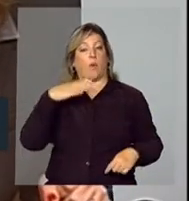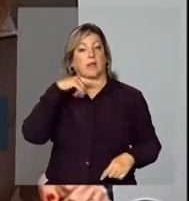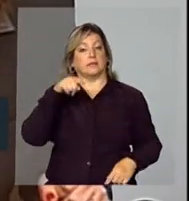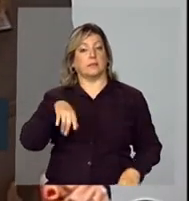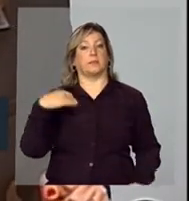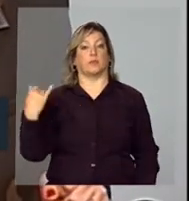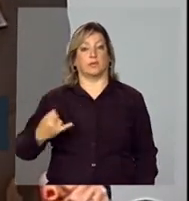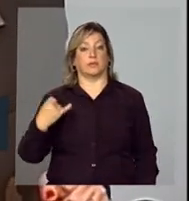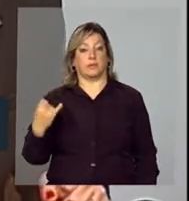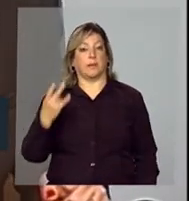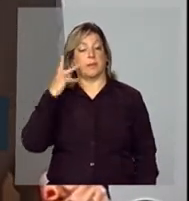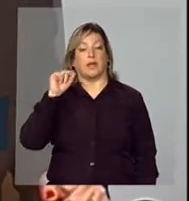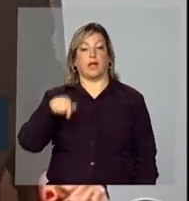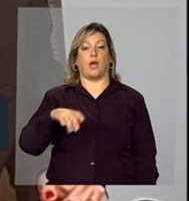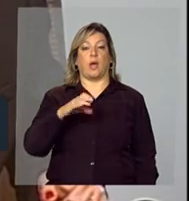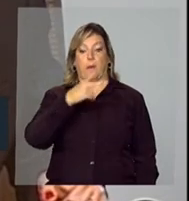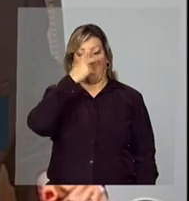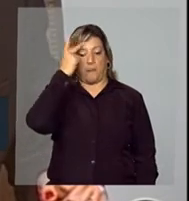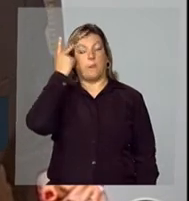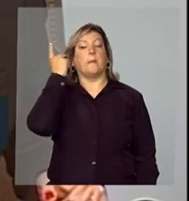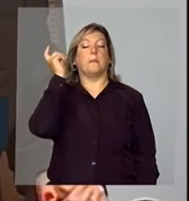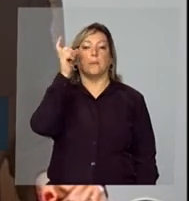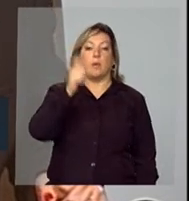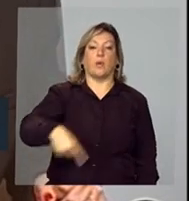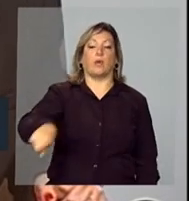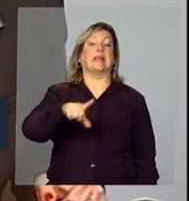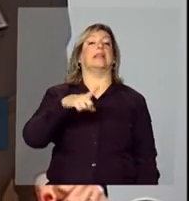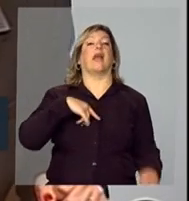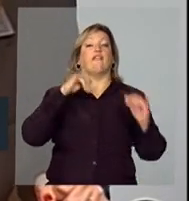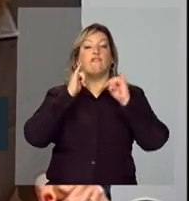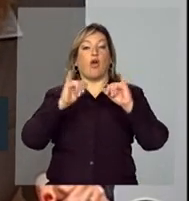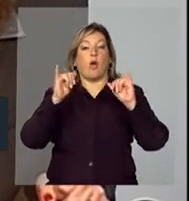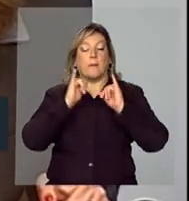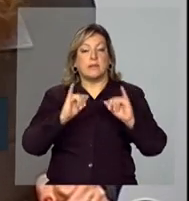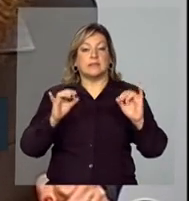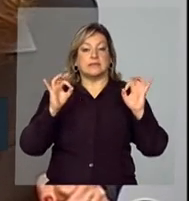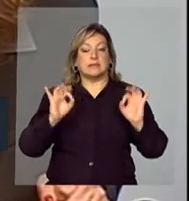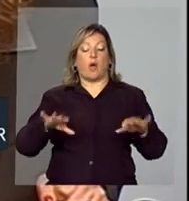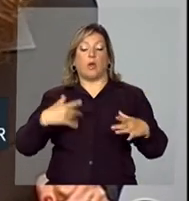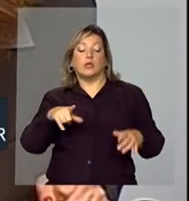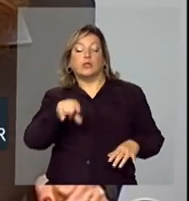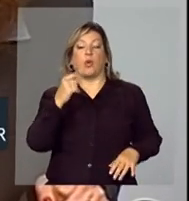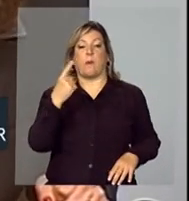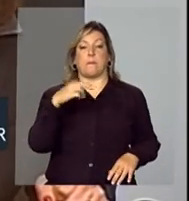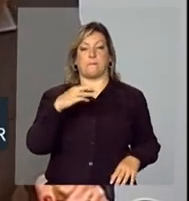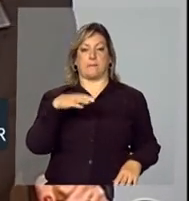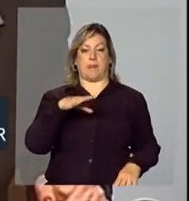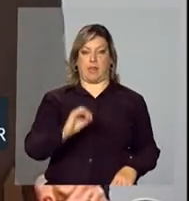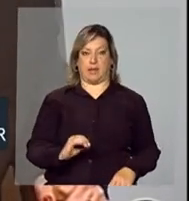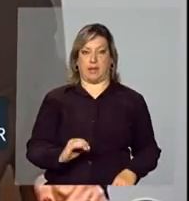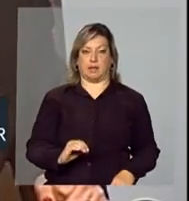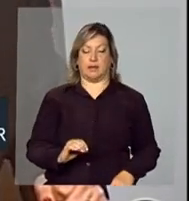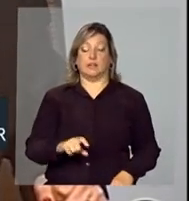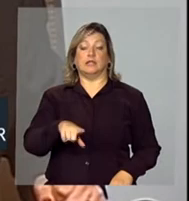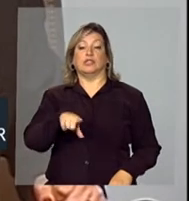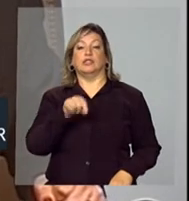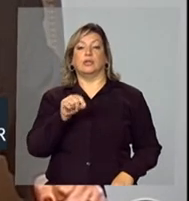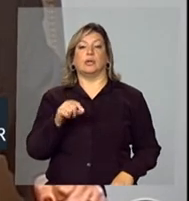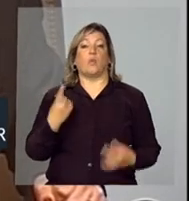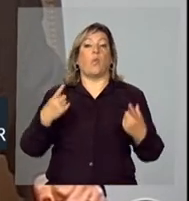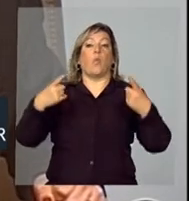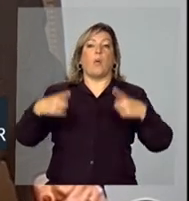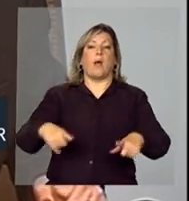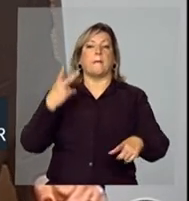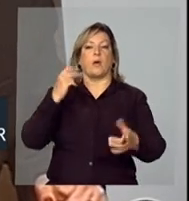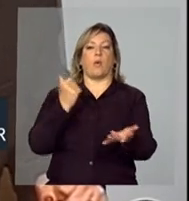isso é importante para que o consumidor tenha informações na hora de escolher uma marca na hora de escolher um estabelecimento comercial